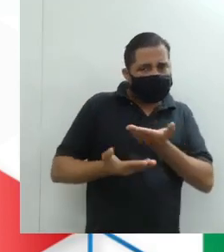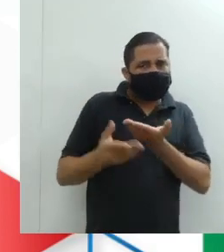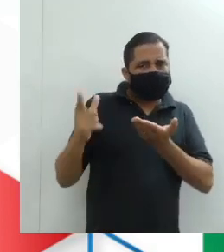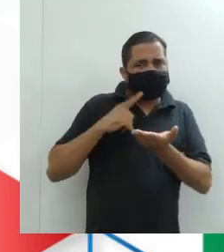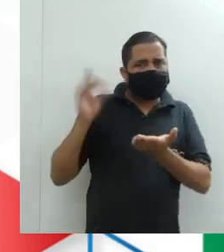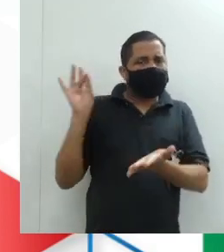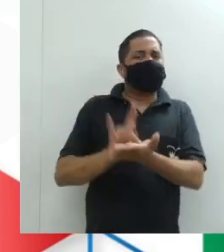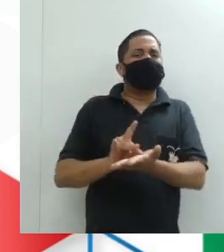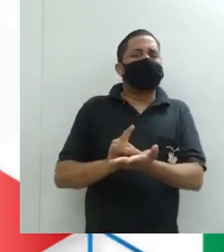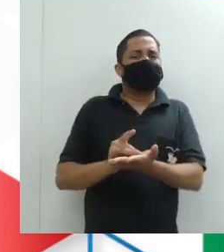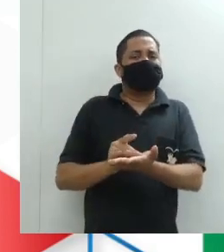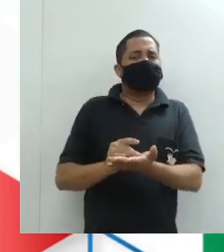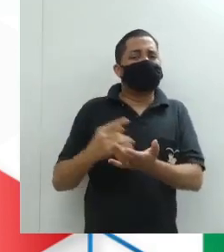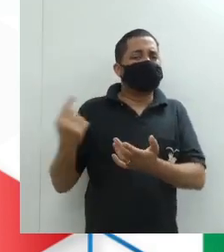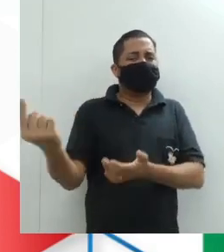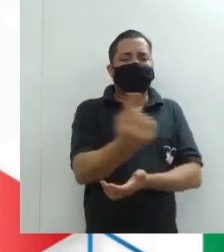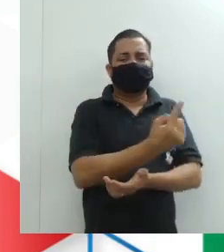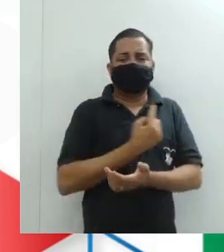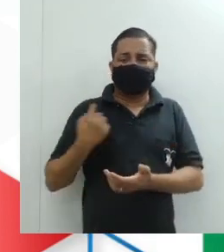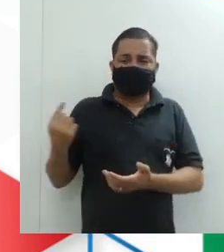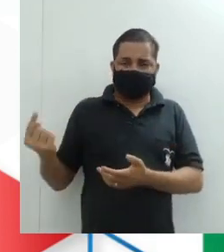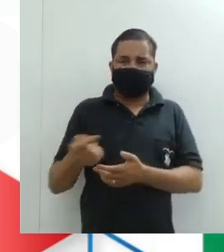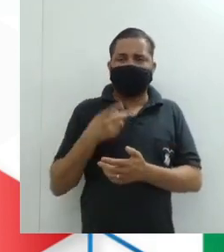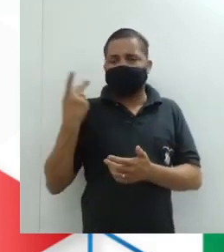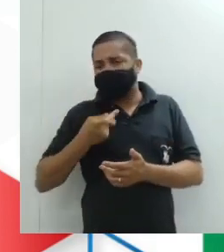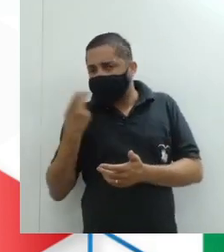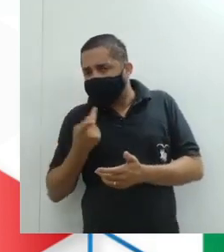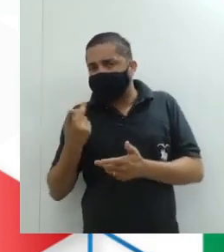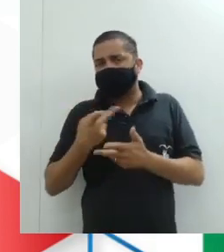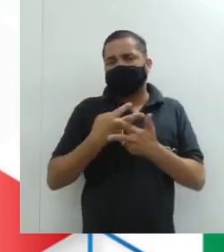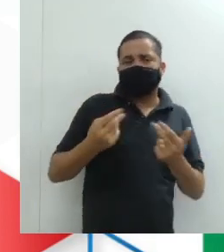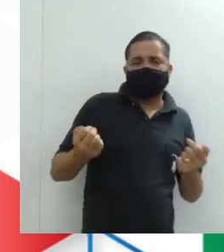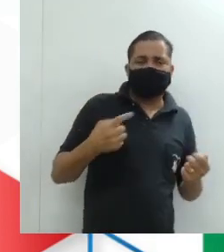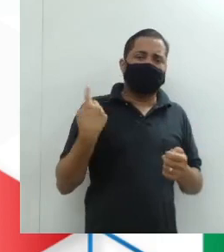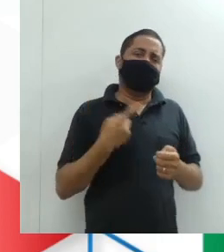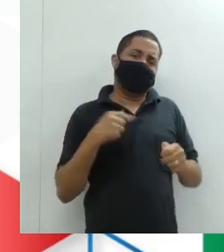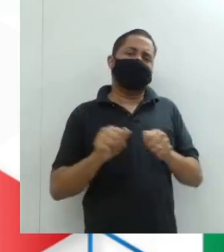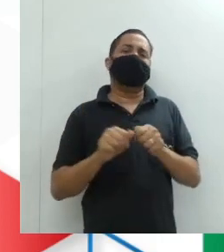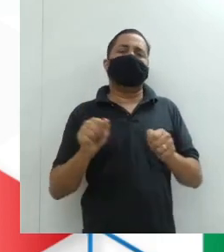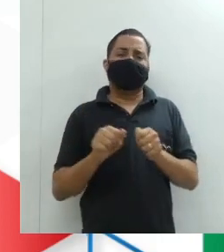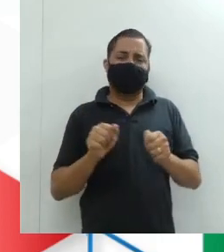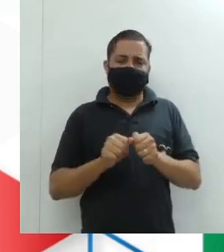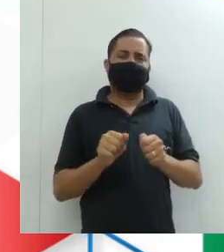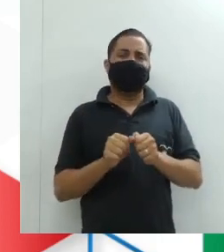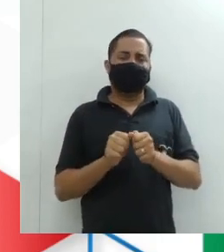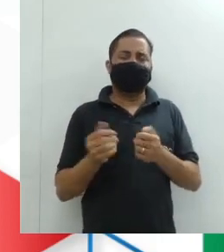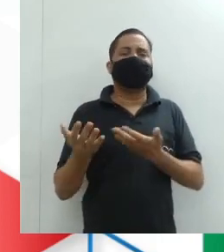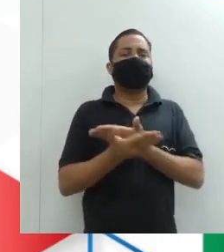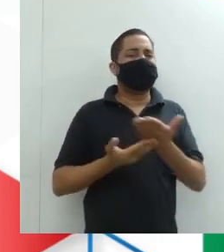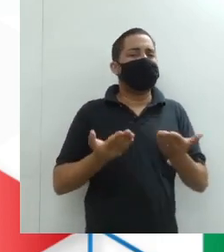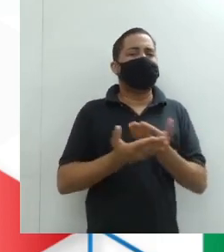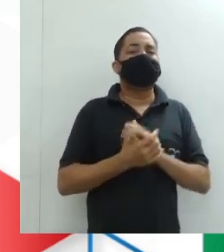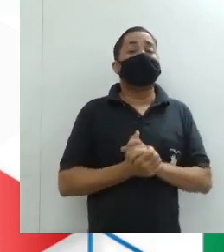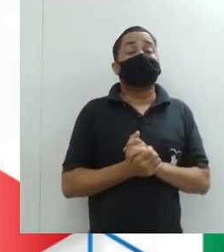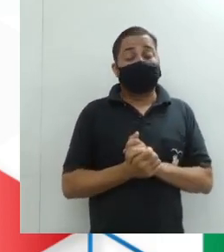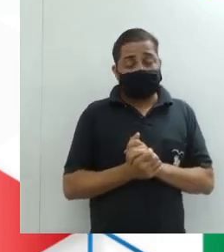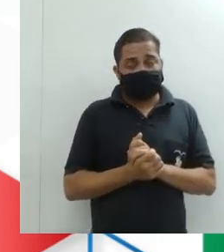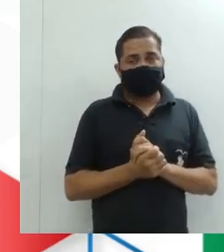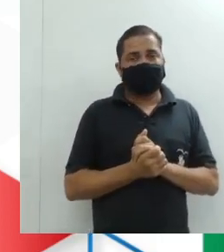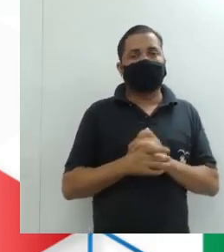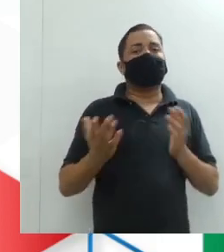realidade circundante, para o que dizemos e para as ações que realizamos nessas relações. A